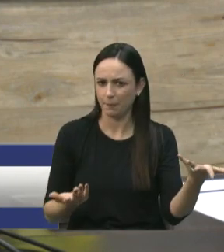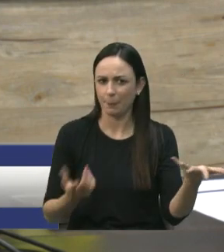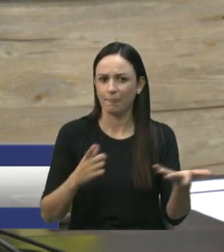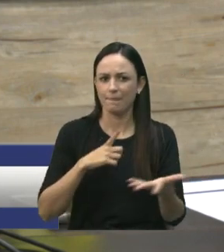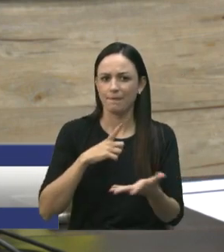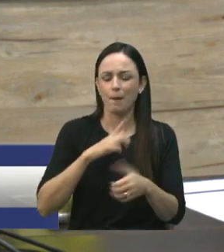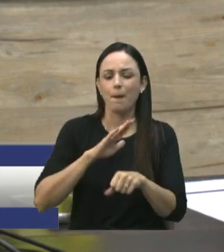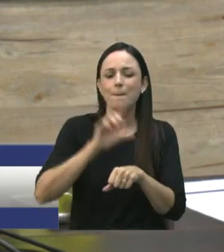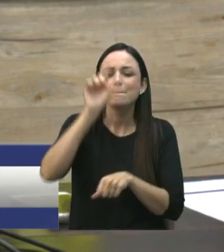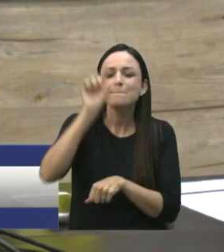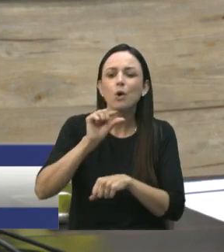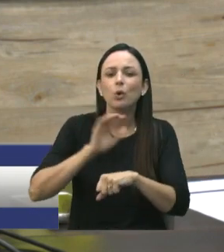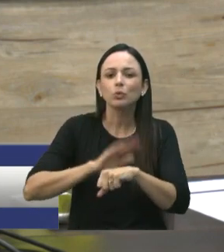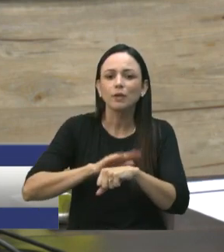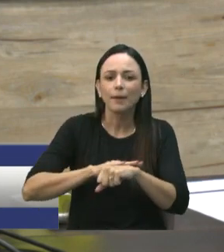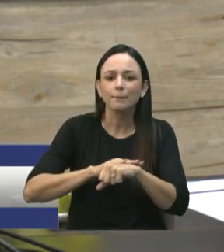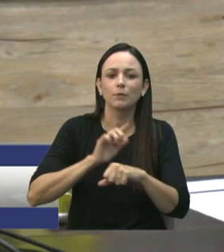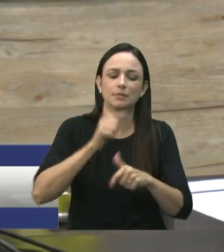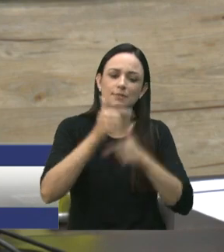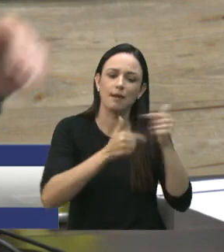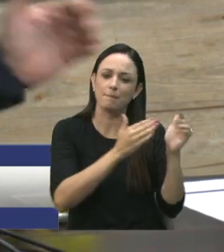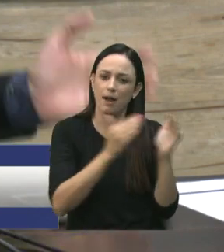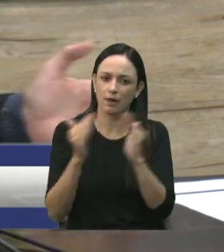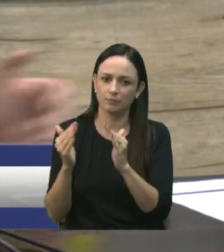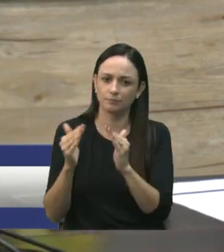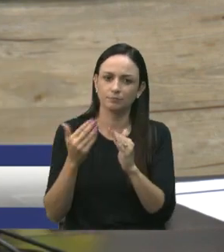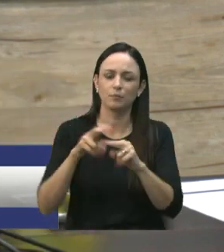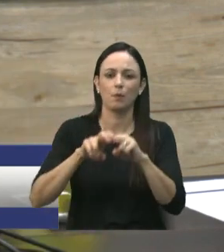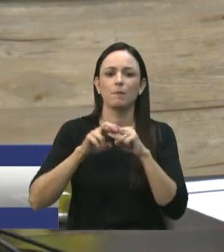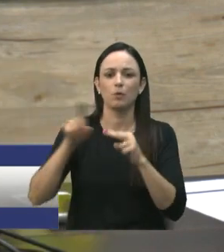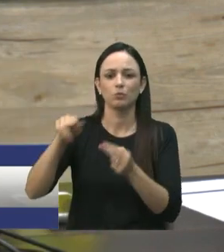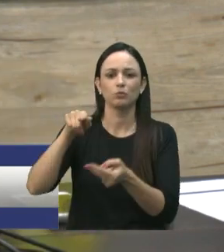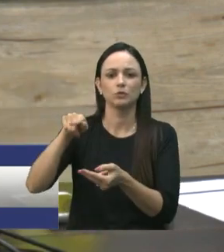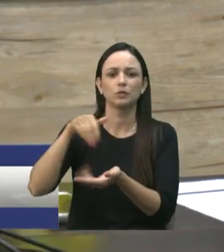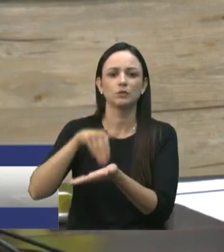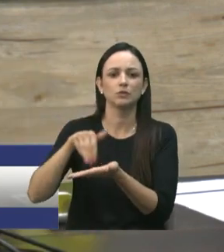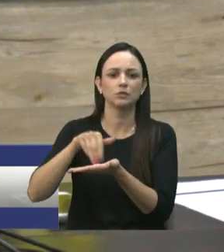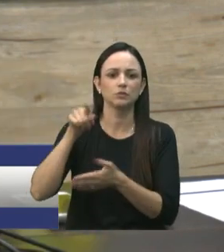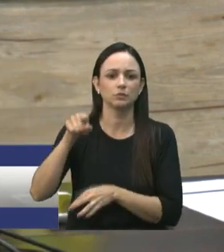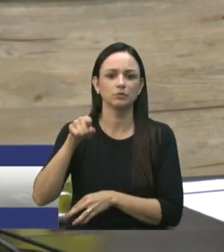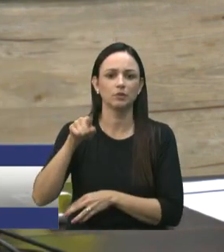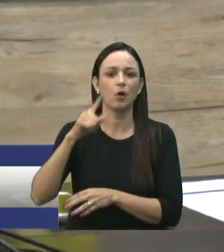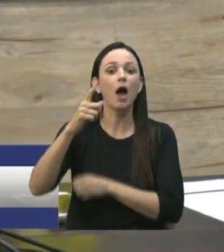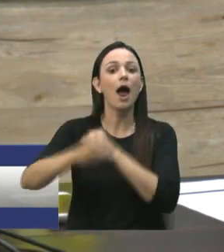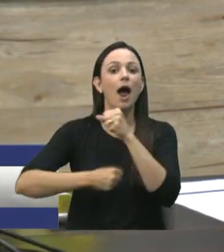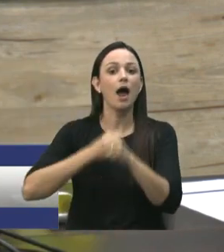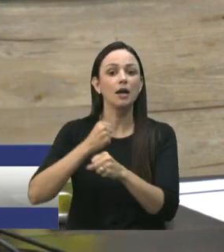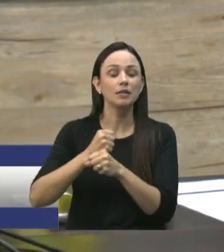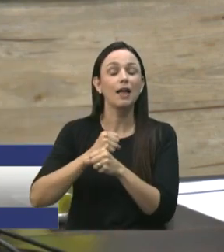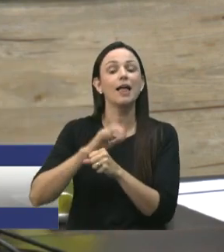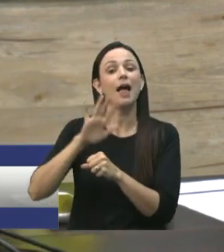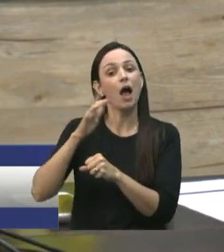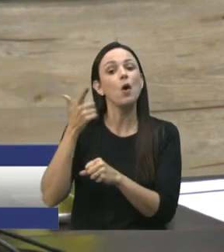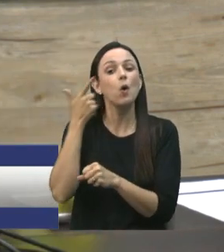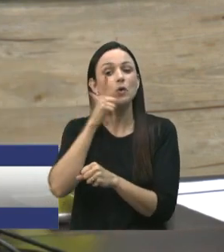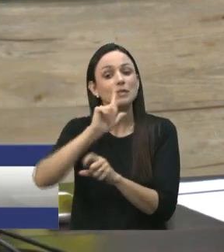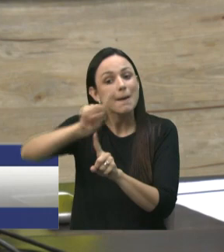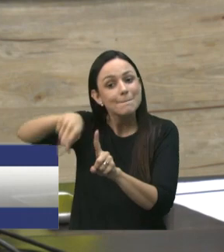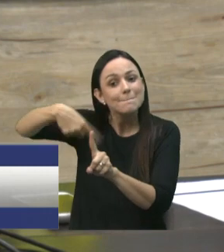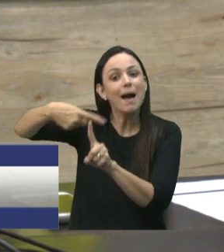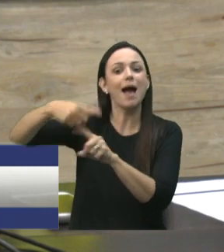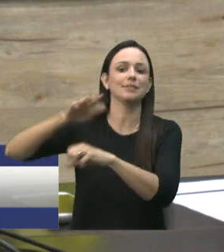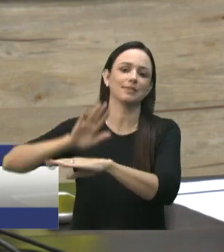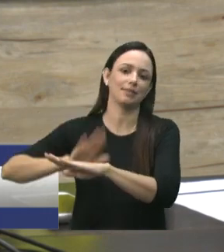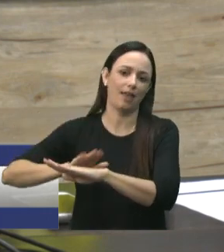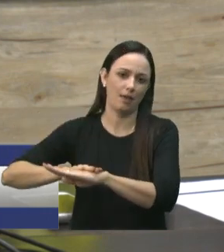tempo para todo esse trabalho. Então, por isso que o secretário narrava para vocês que talvez para o ano que vem nós tenhamos mais tempo e talvez